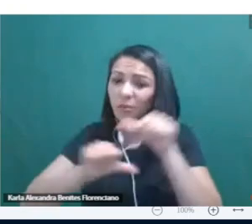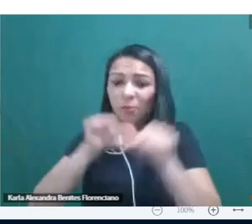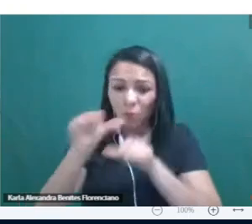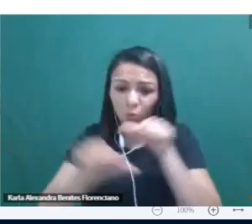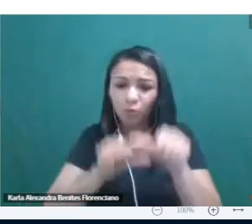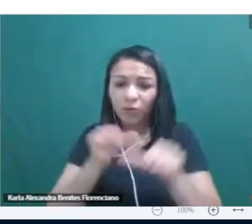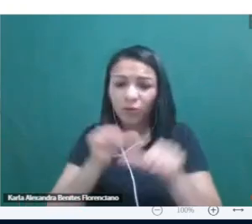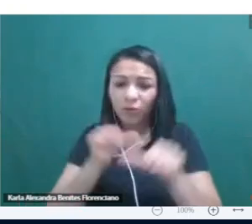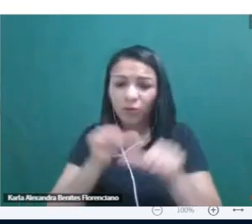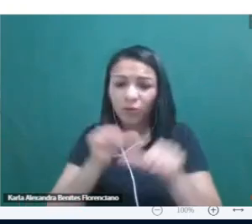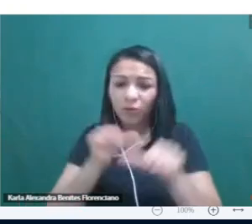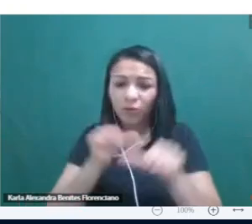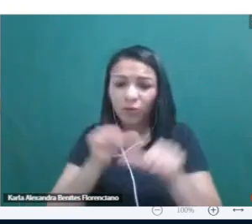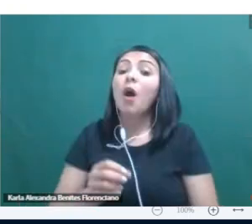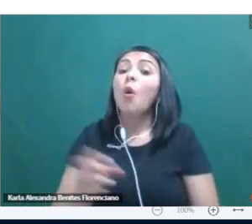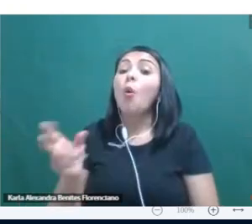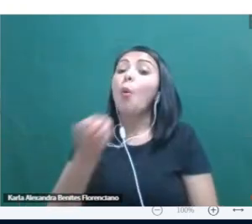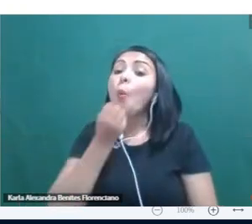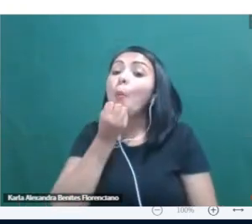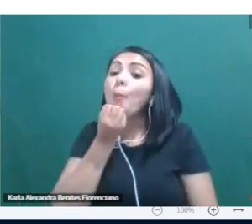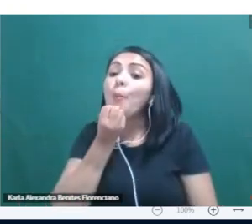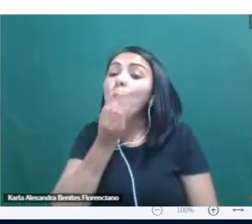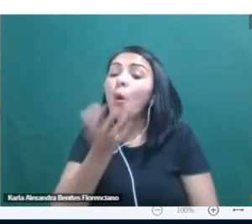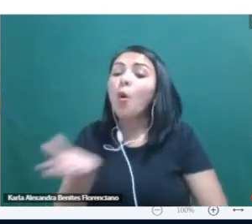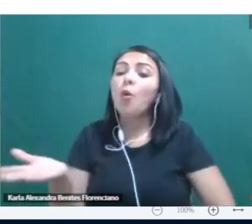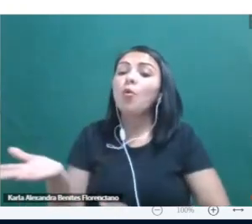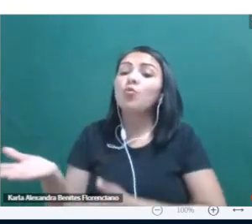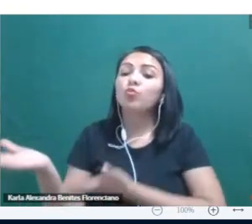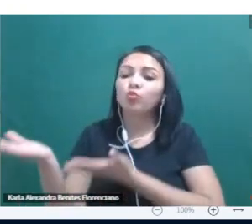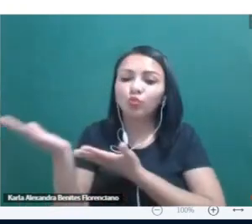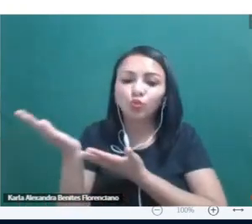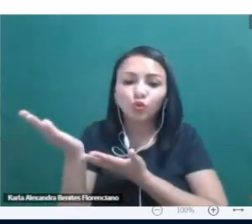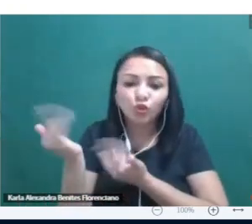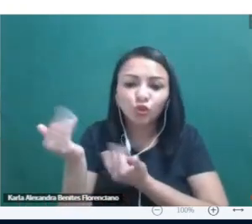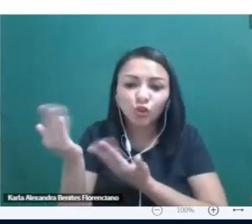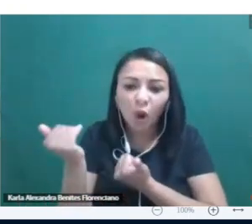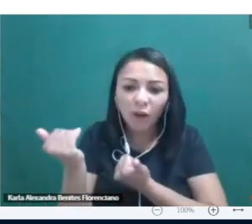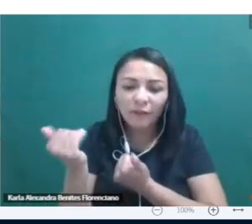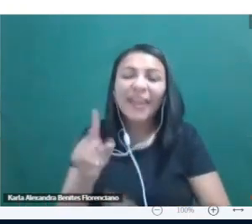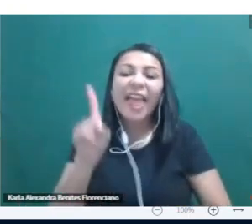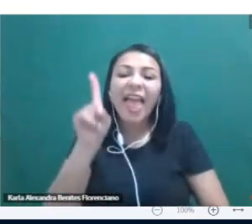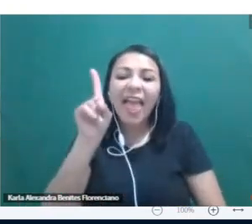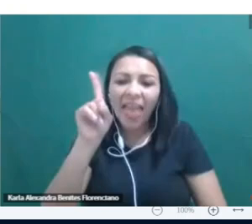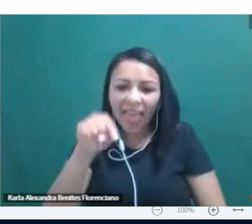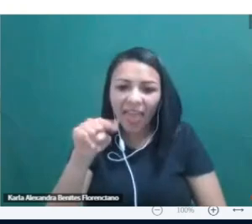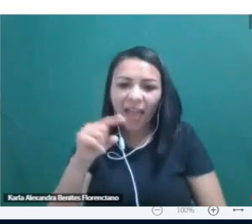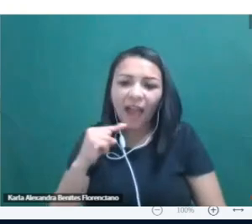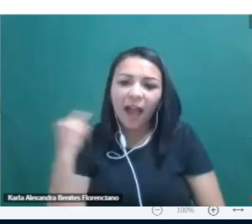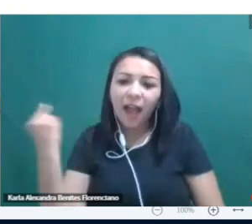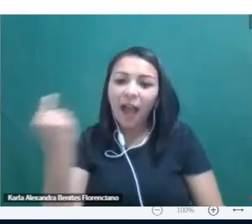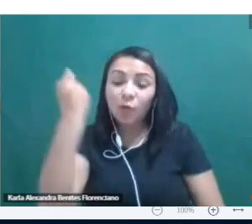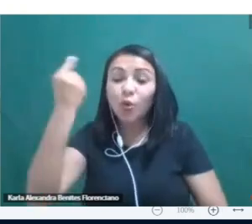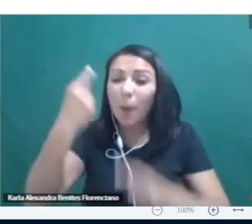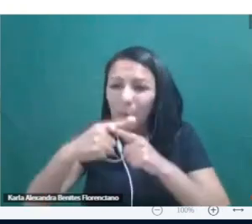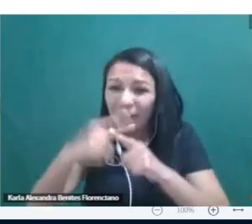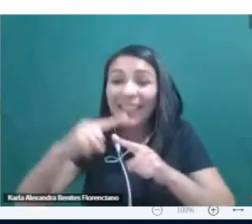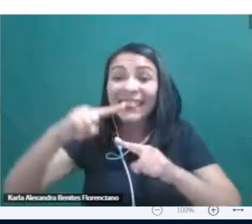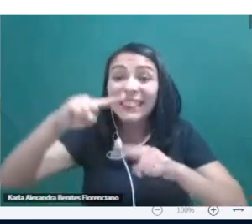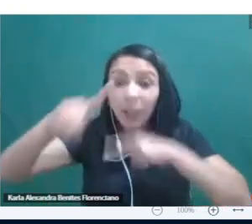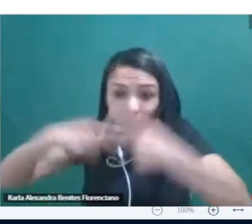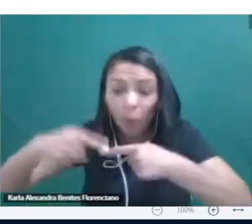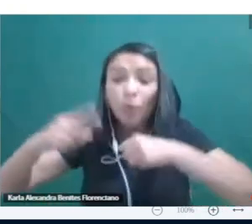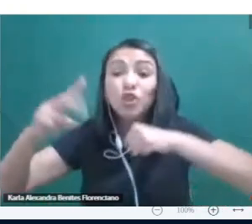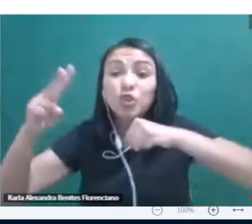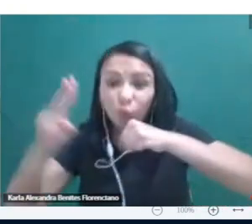ser alto. Então está depois do verbo no predicado alto. Tá? Alto está